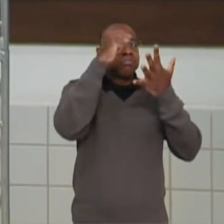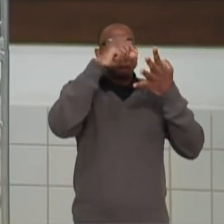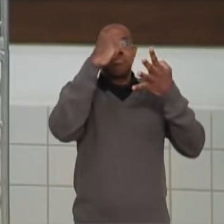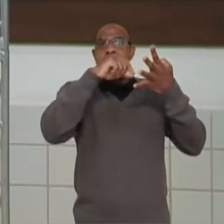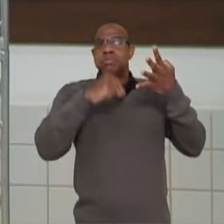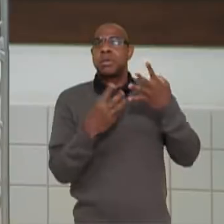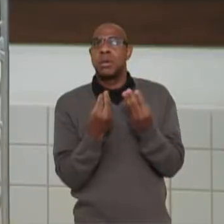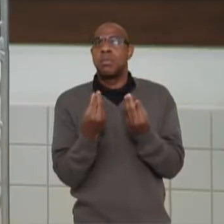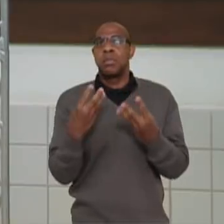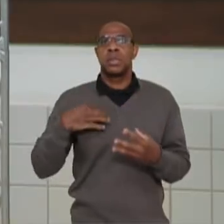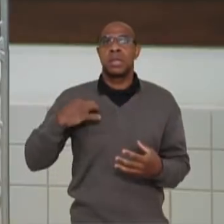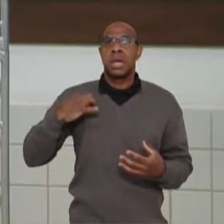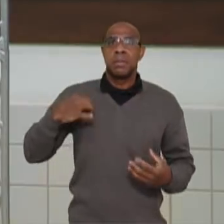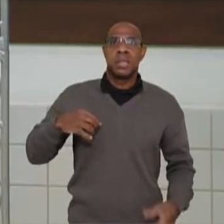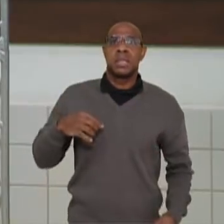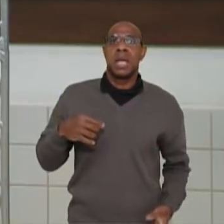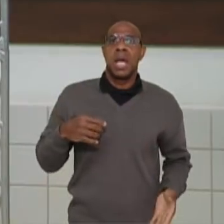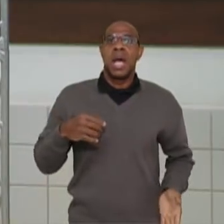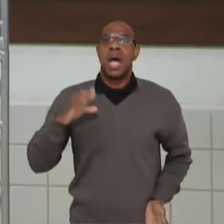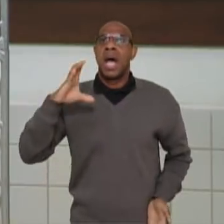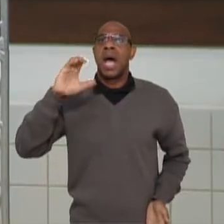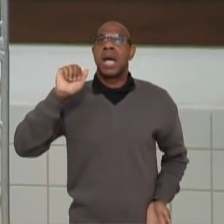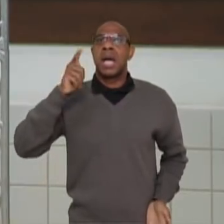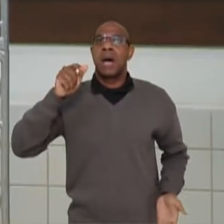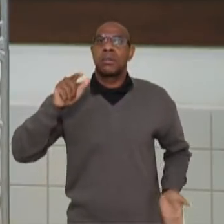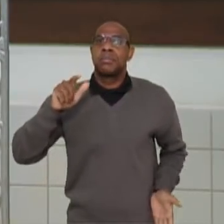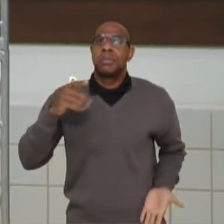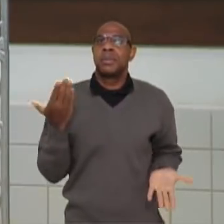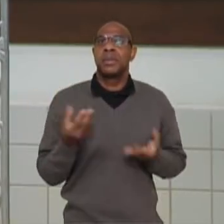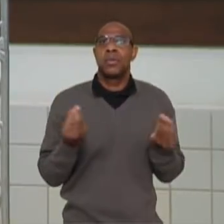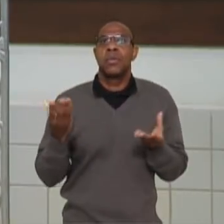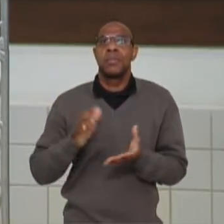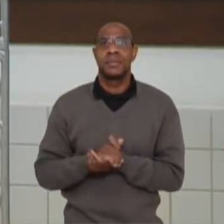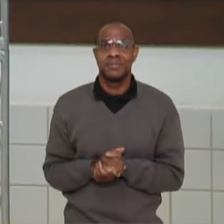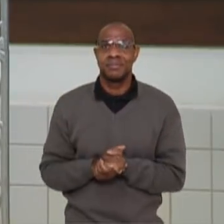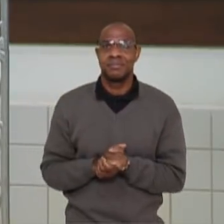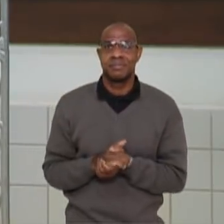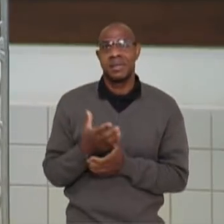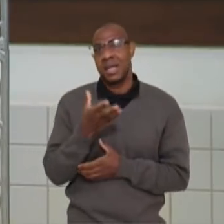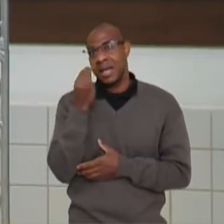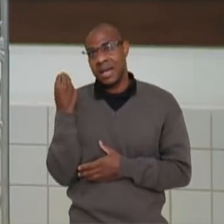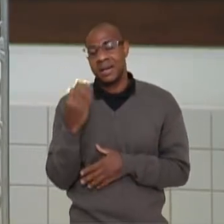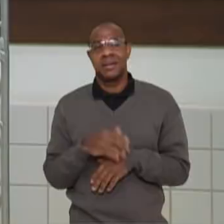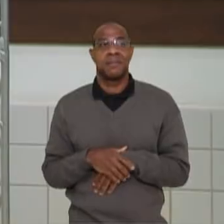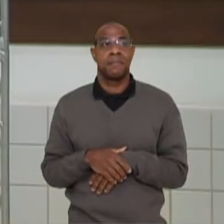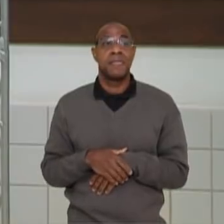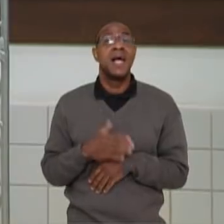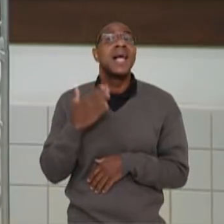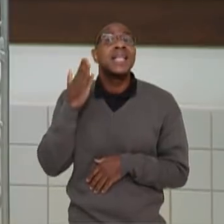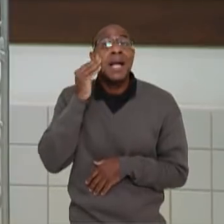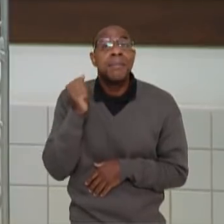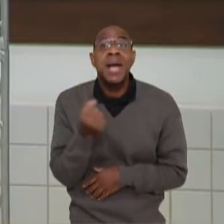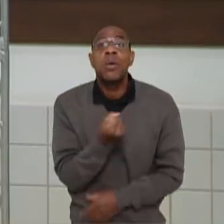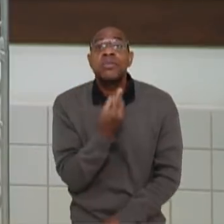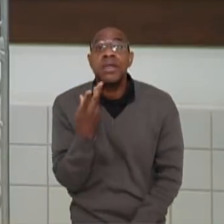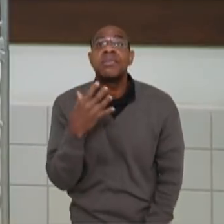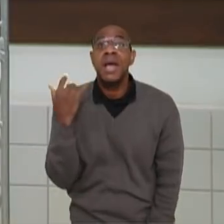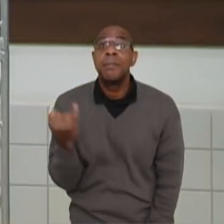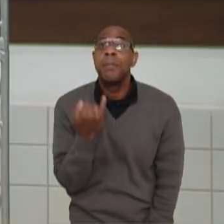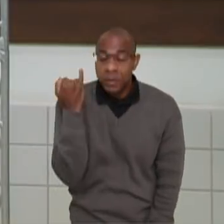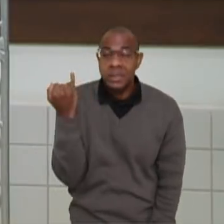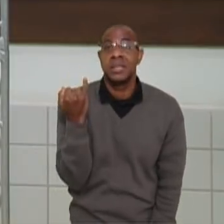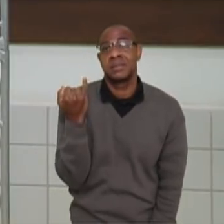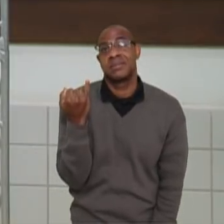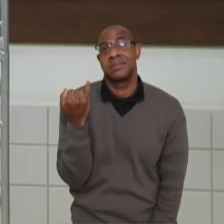conjunto? Talvez eu erre, talvez eu esqueça. Tá? Mas saber a quantidade é muito importante para depois a gente